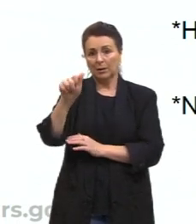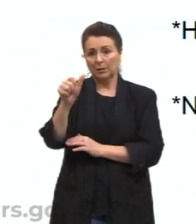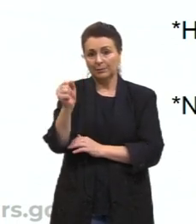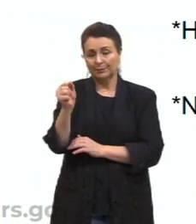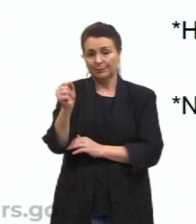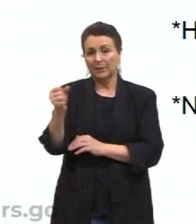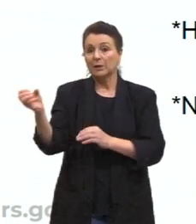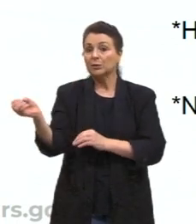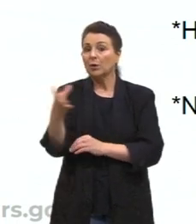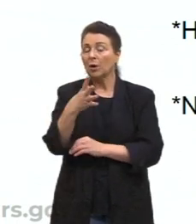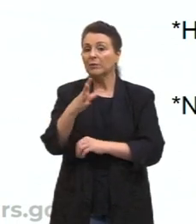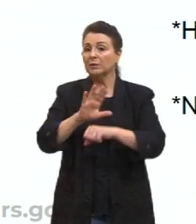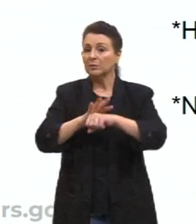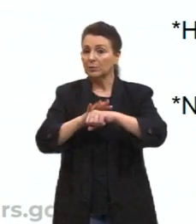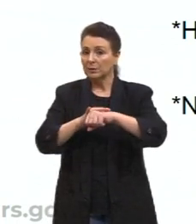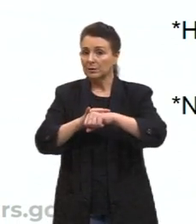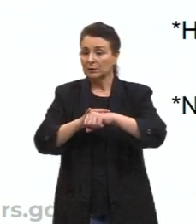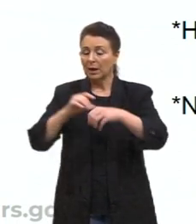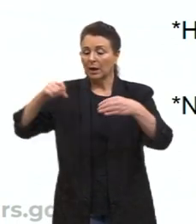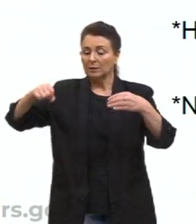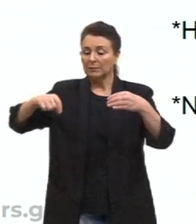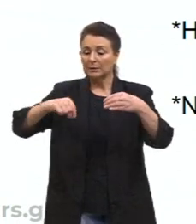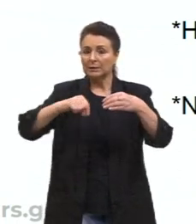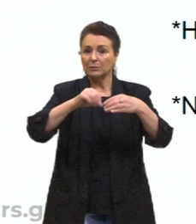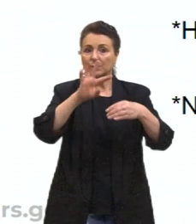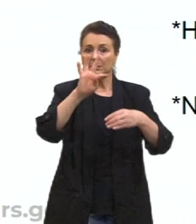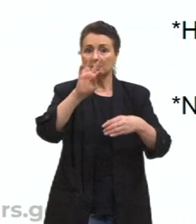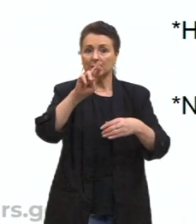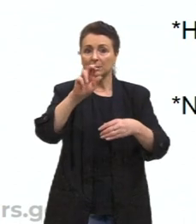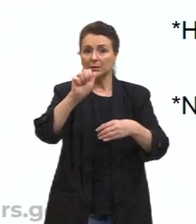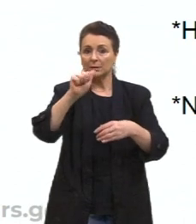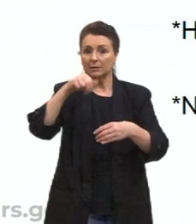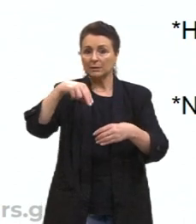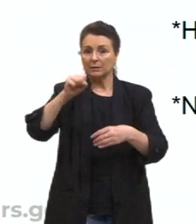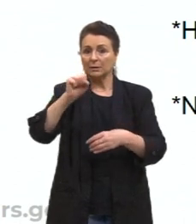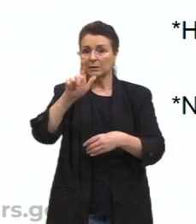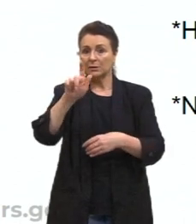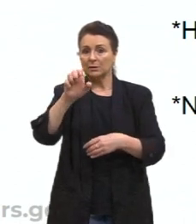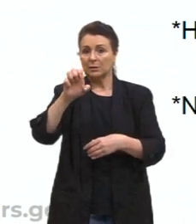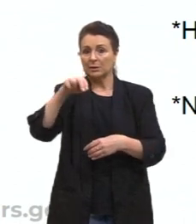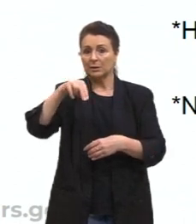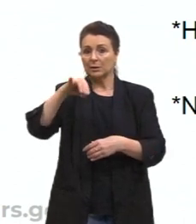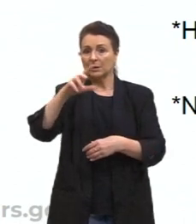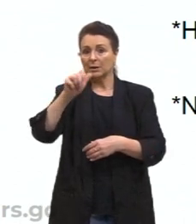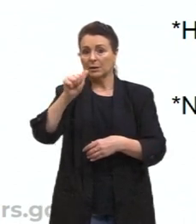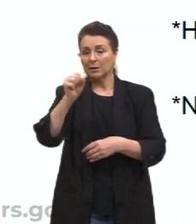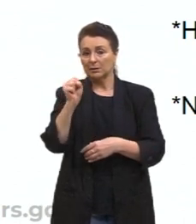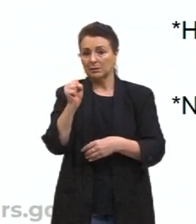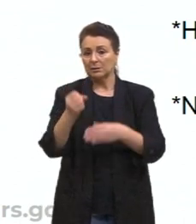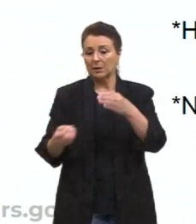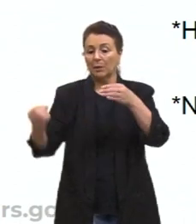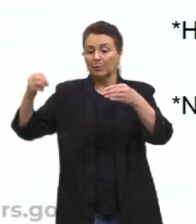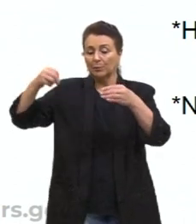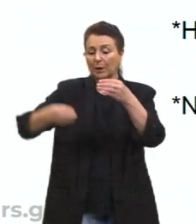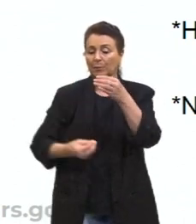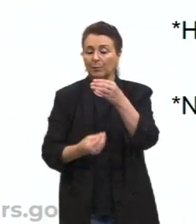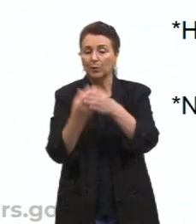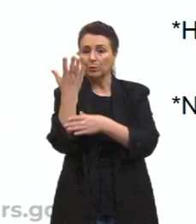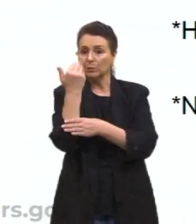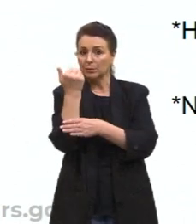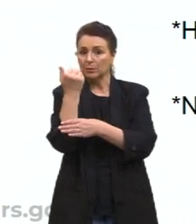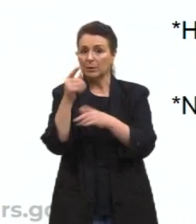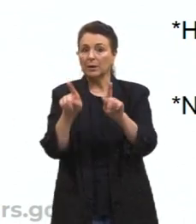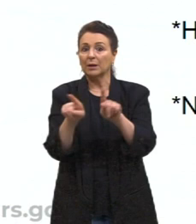as plantações transgênicas nessa questão da produção de alimento e os vazamentos